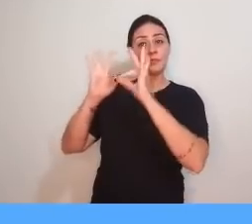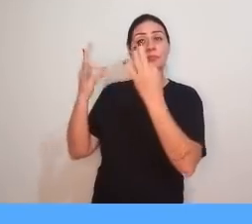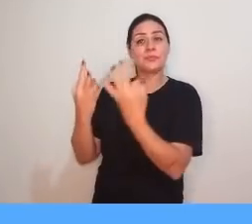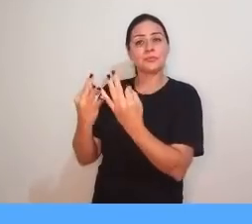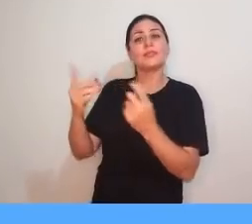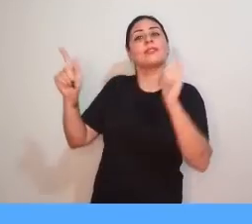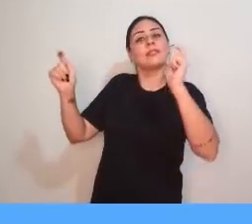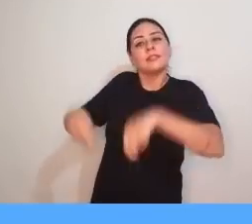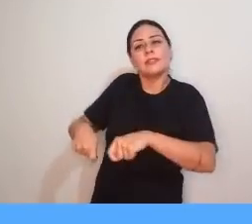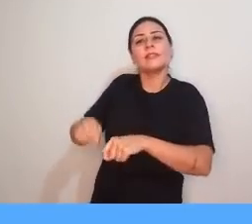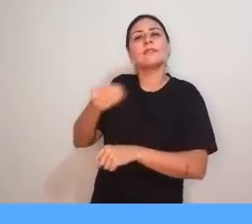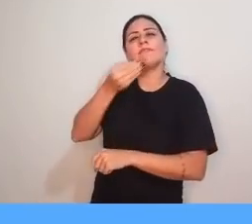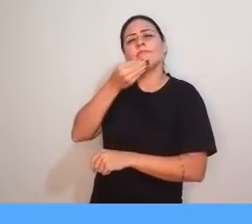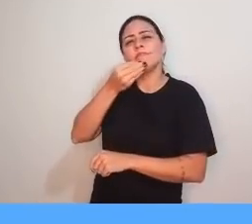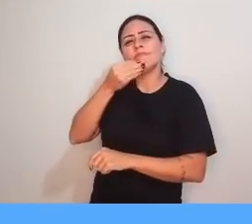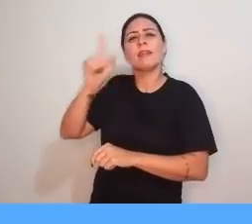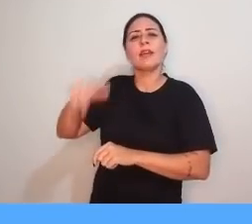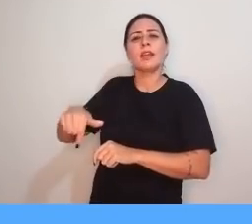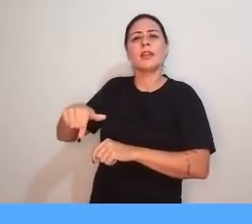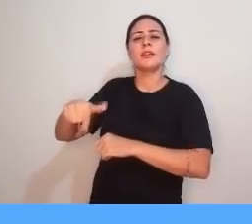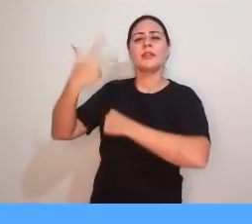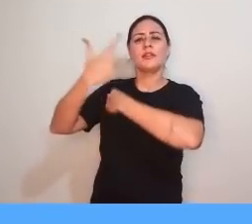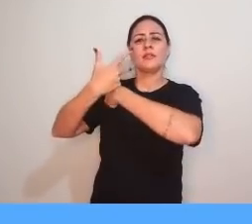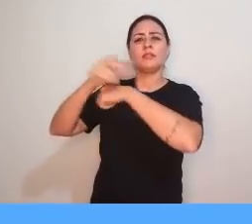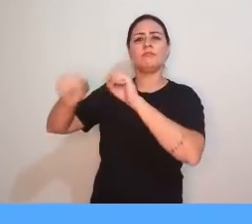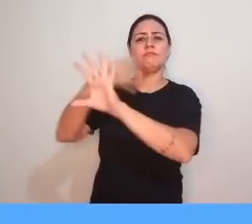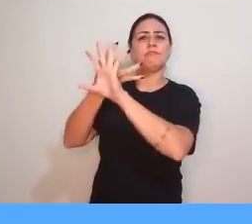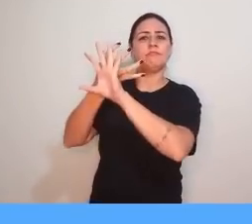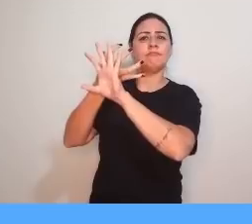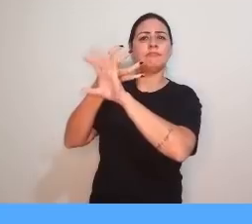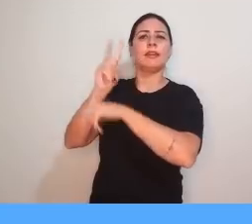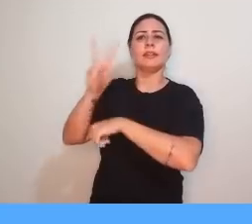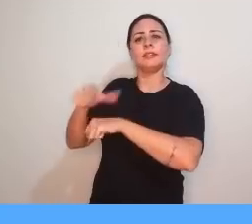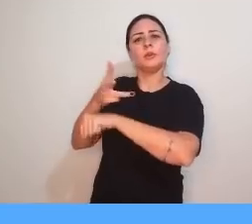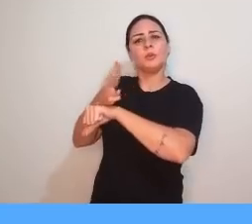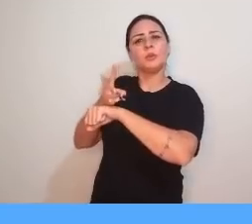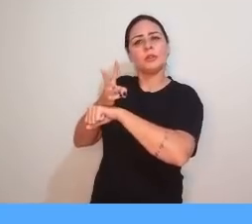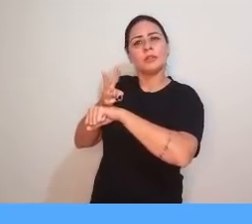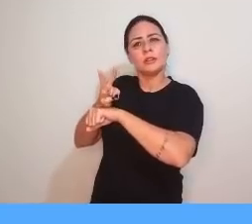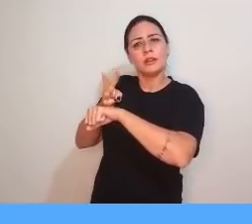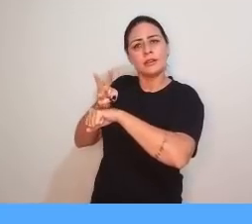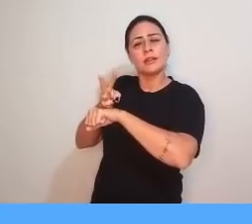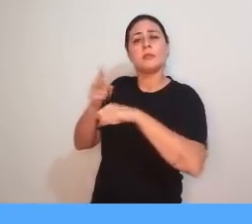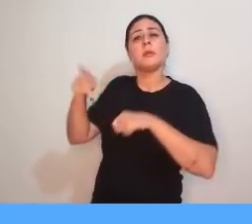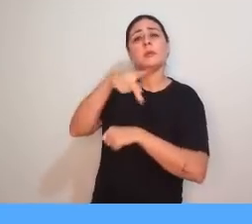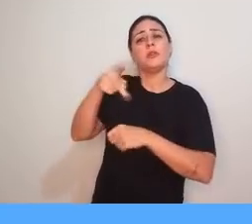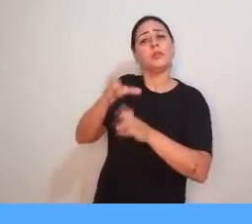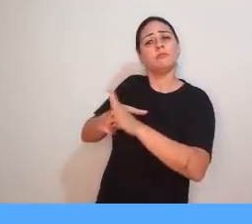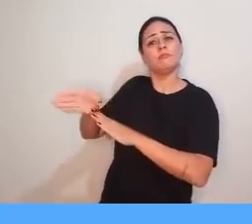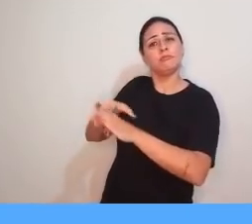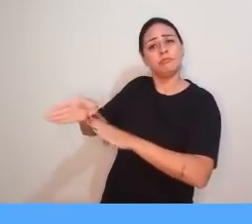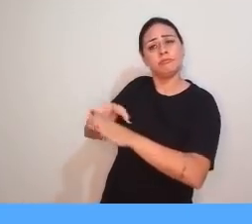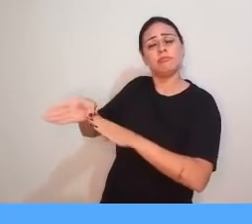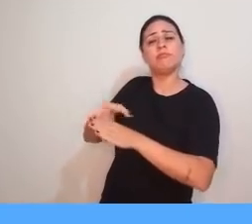uma chamada de vídeo via WhatsApp com a professora, para que a professora faça orientação, para que a família faça esse